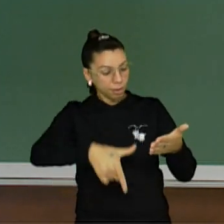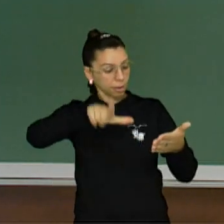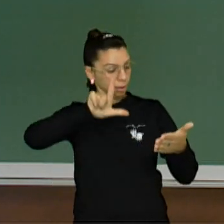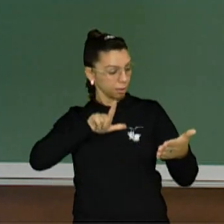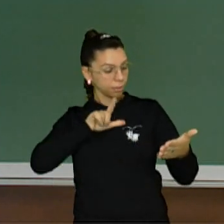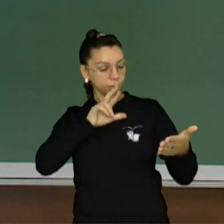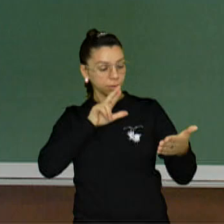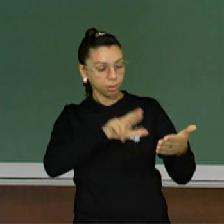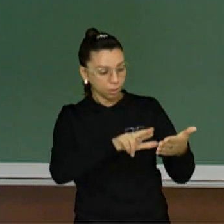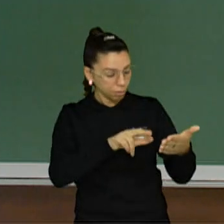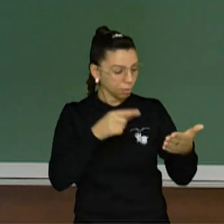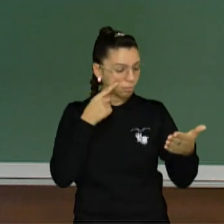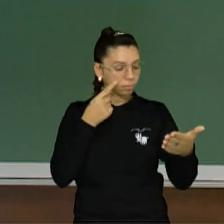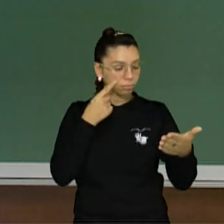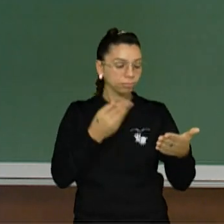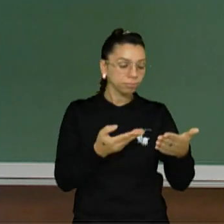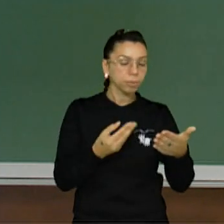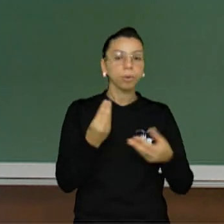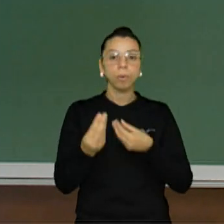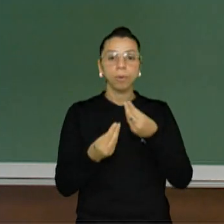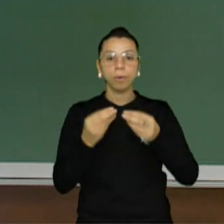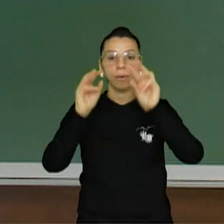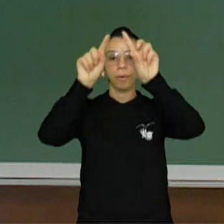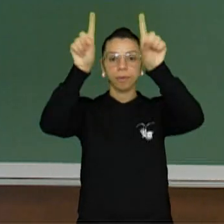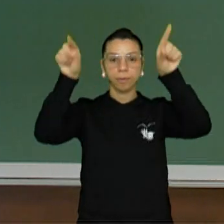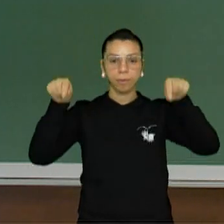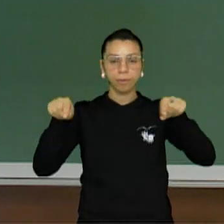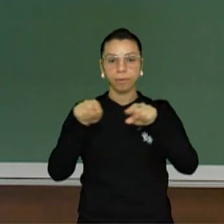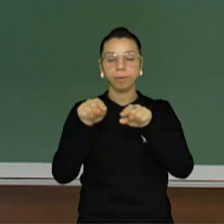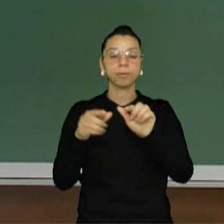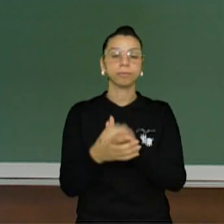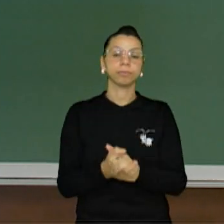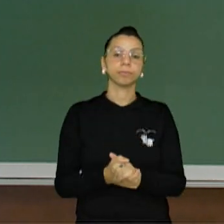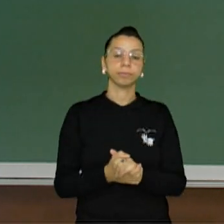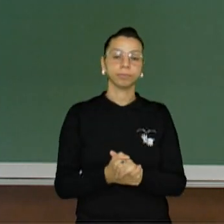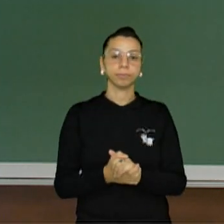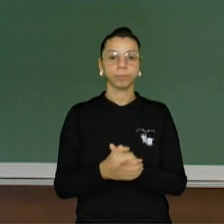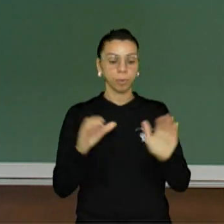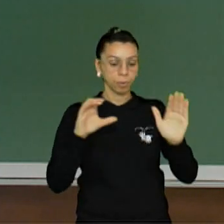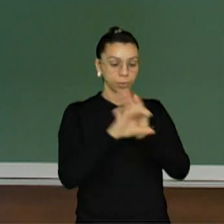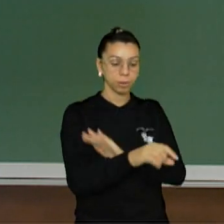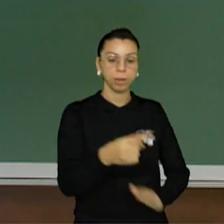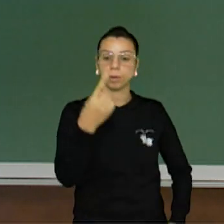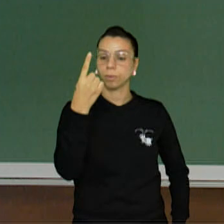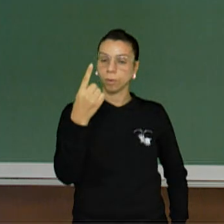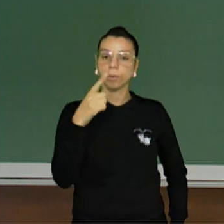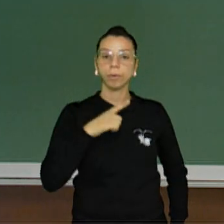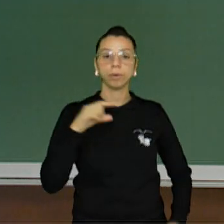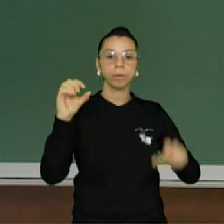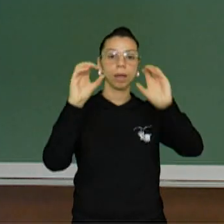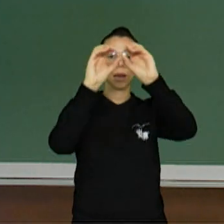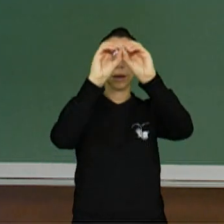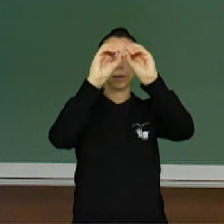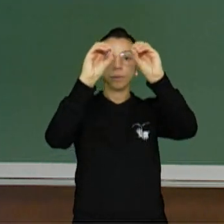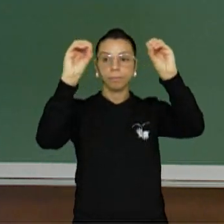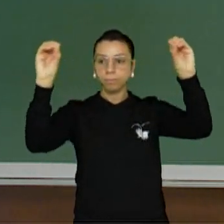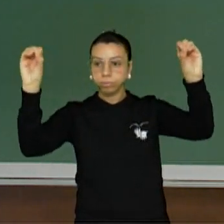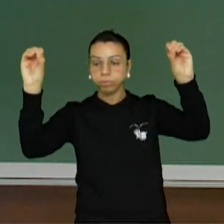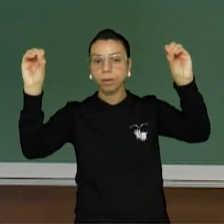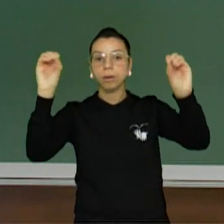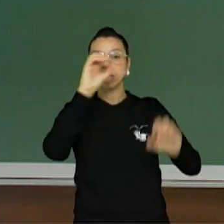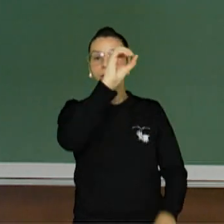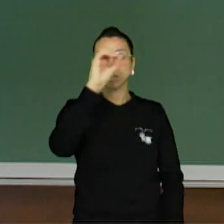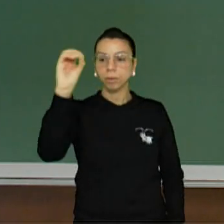o determinante, dá uma olhada na matriz. Se a matriz, propriedade 1, tem uma linha inteira de 0 ou